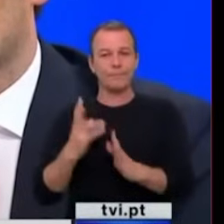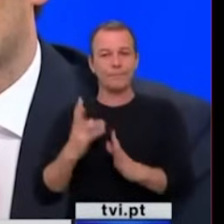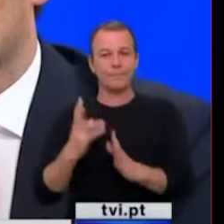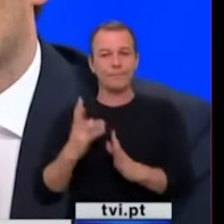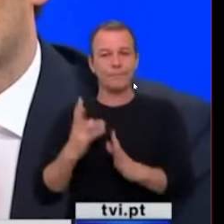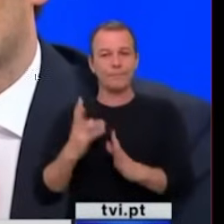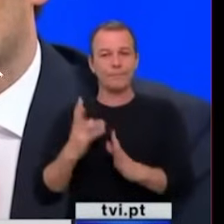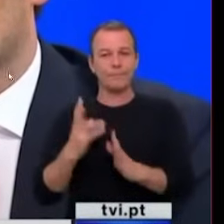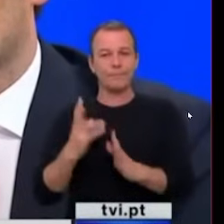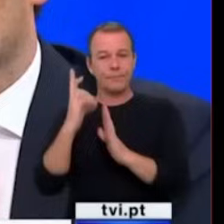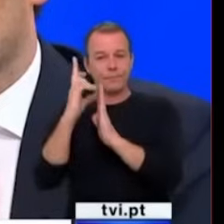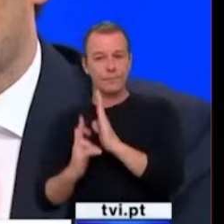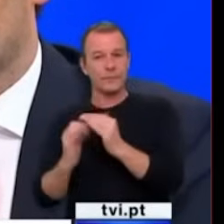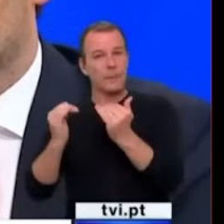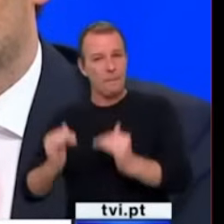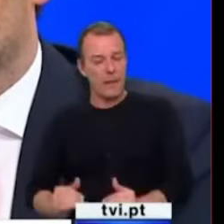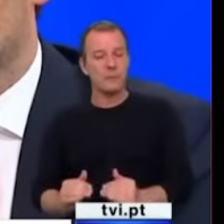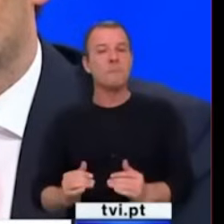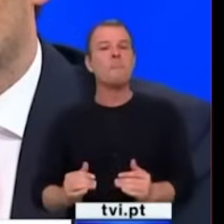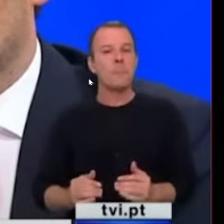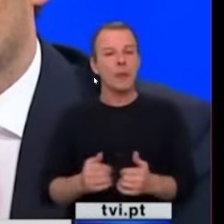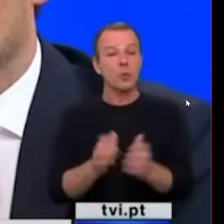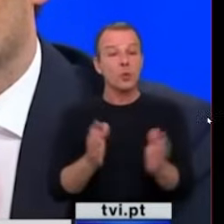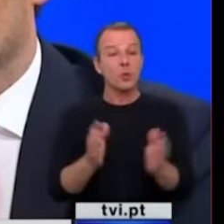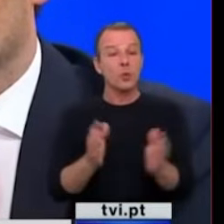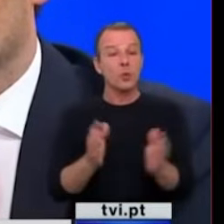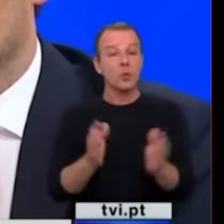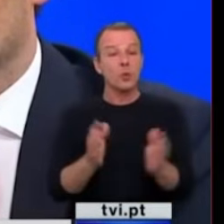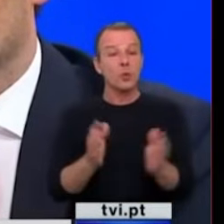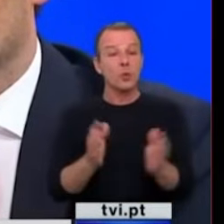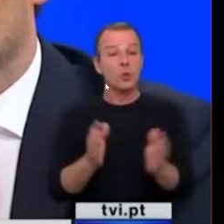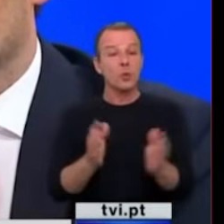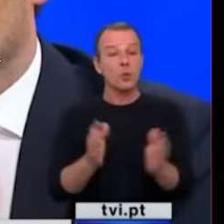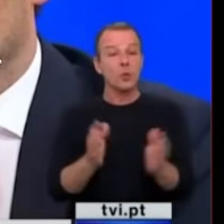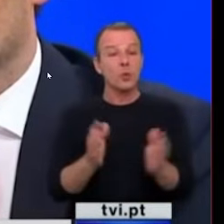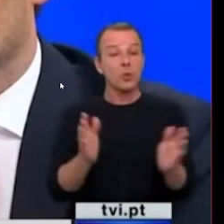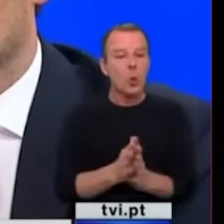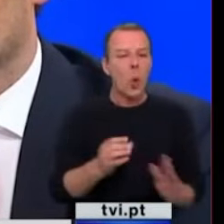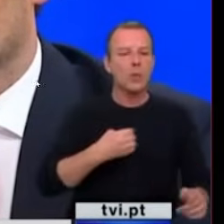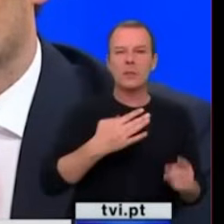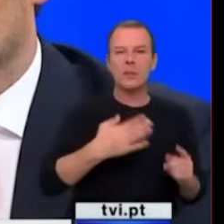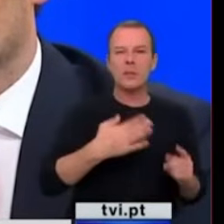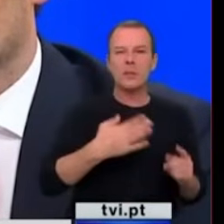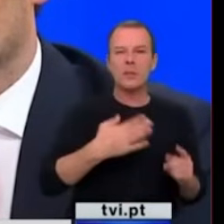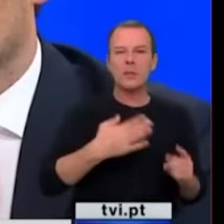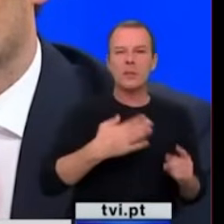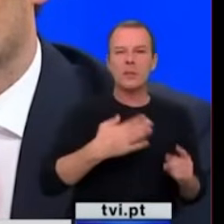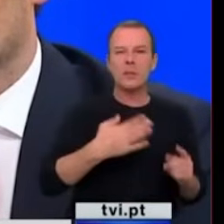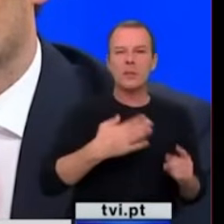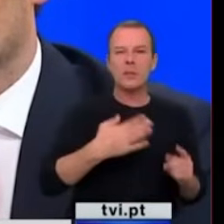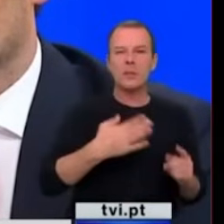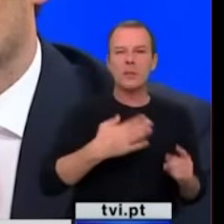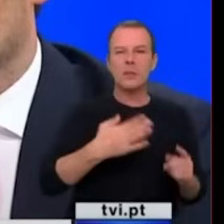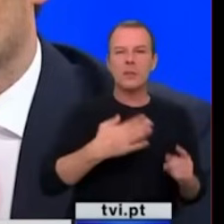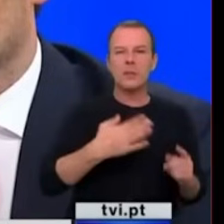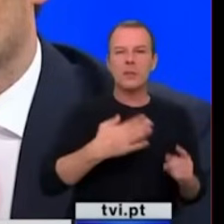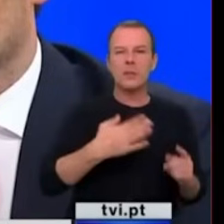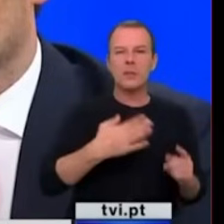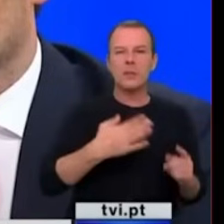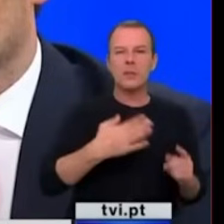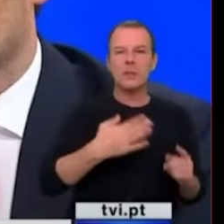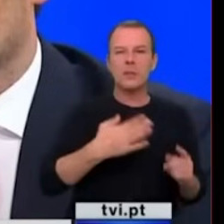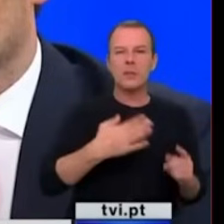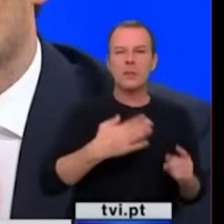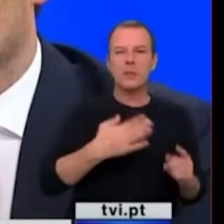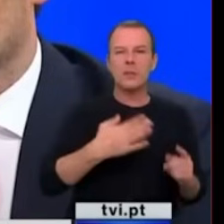concretas do chega também não houvi nenhuma todas as empresas e não pó ouv críticas ao PS até agora aliás estes debates pá sempre que o André